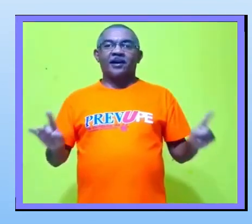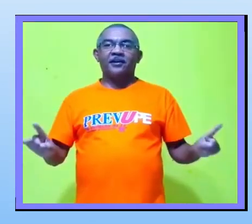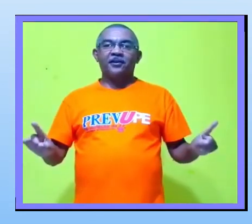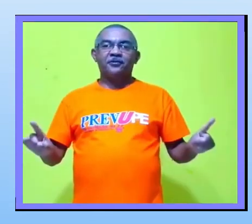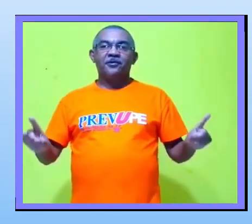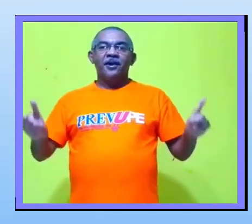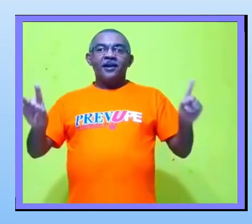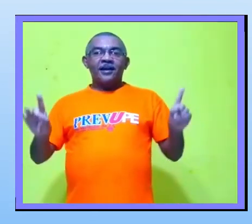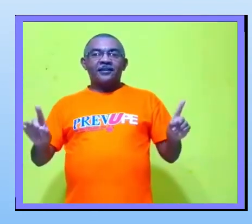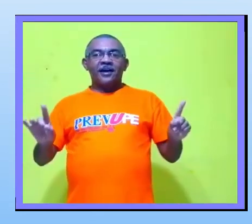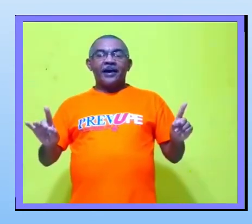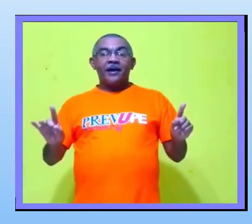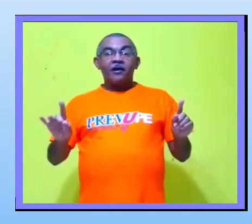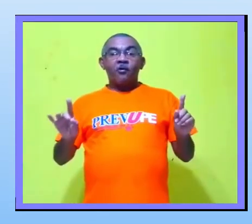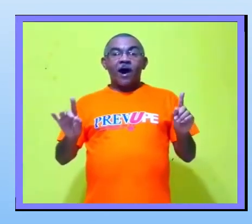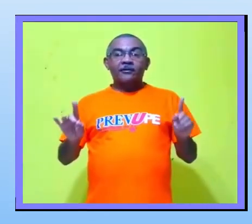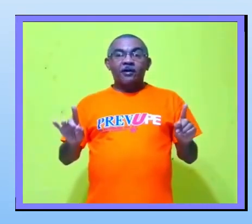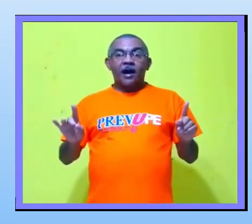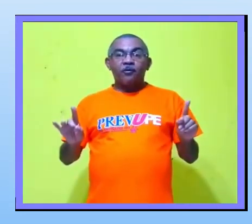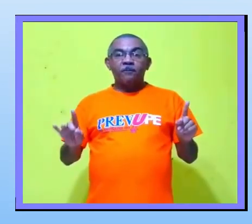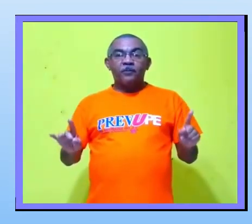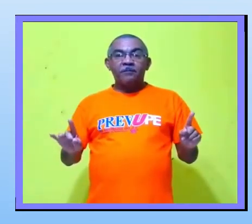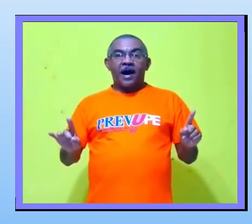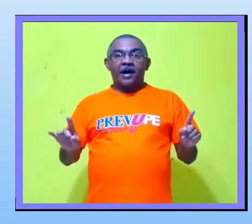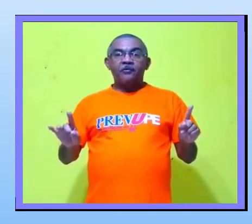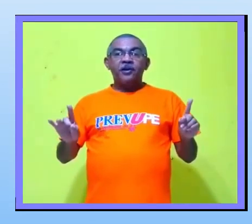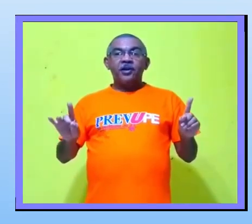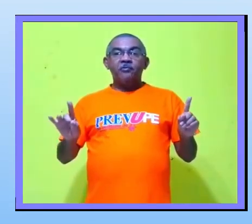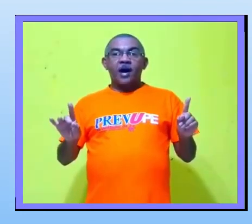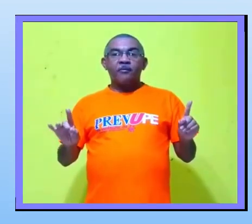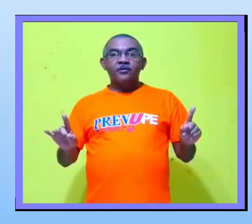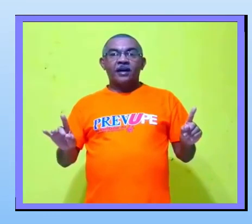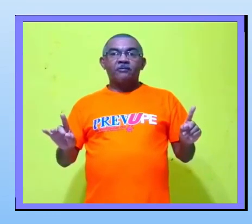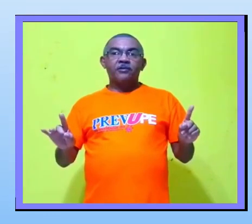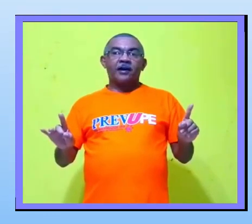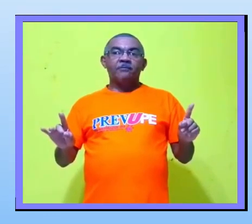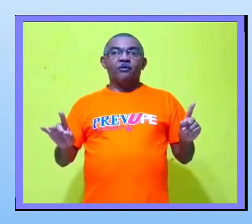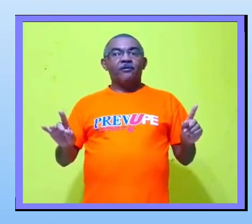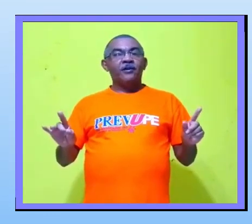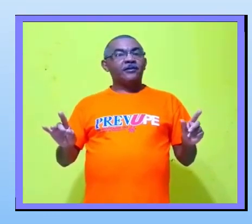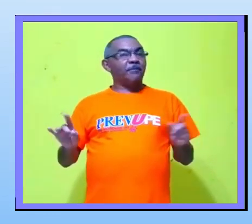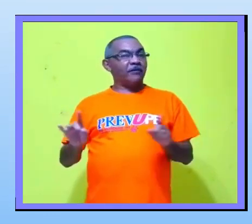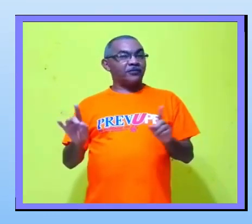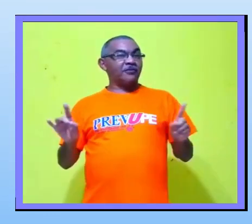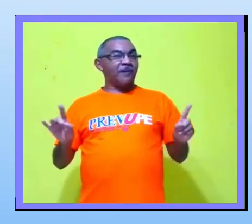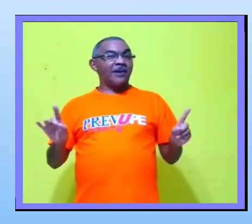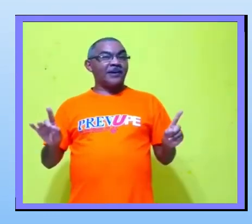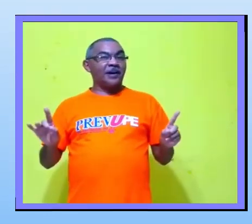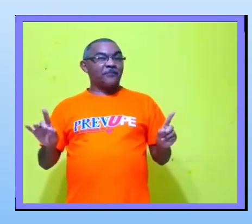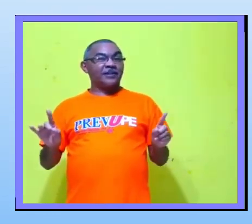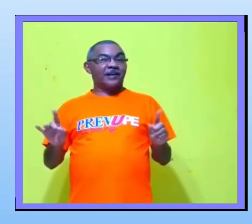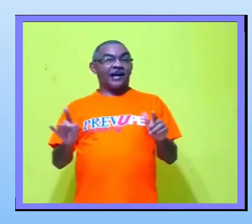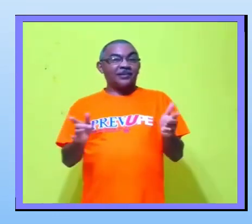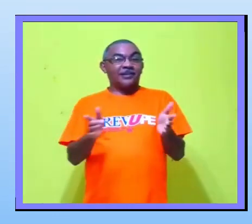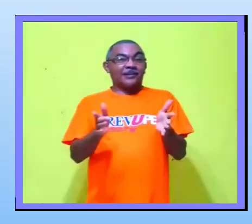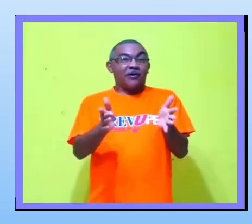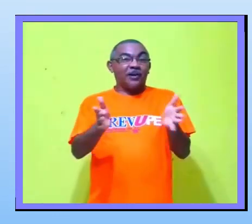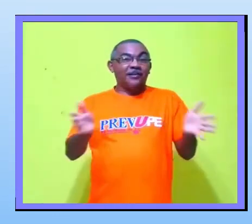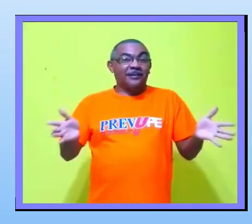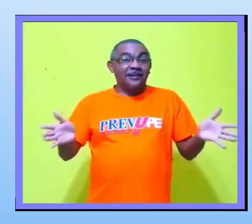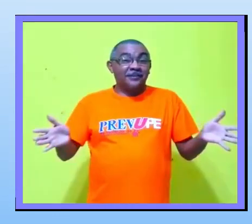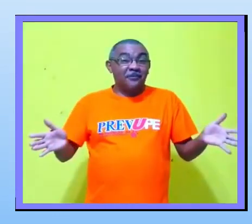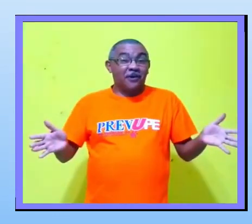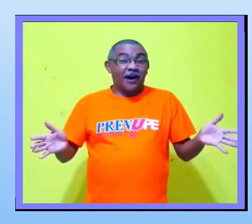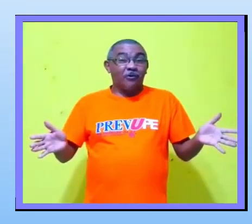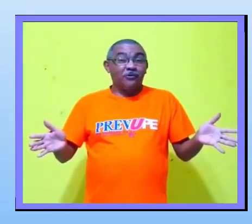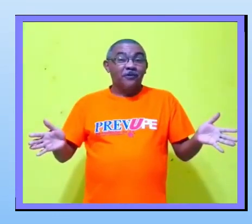não marcaria isso. Letra E, 4 carbono primário e 1 carbono secundário. Bom, também você não marcaria, porque de cara você já está olhando